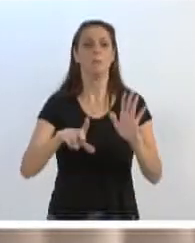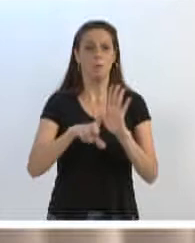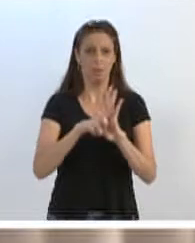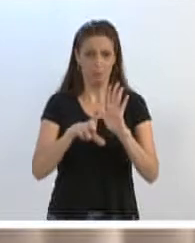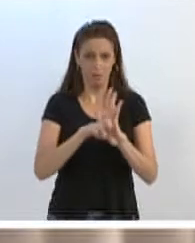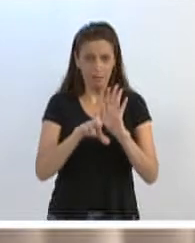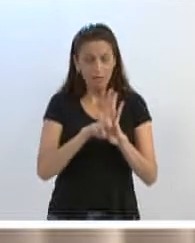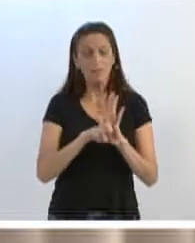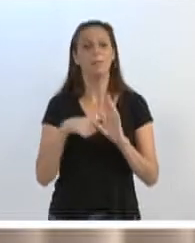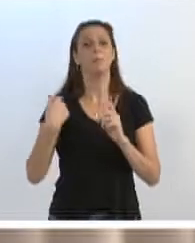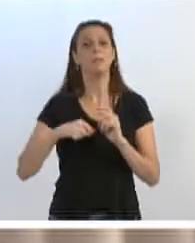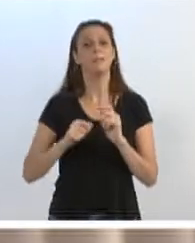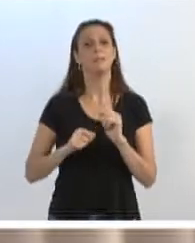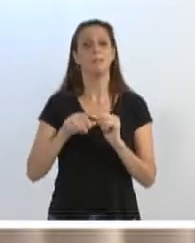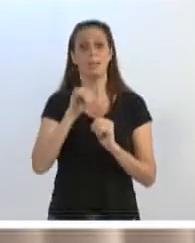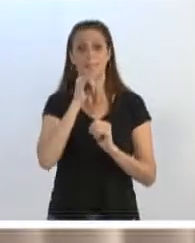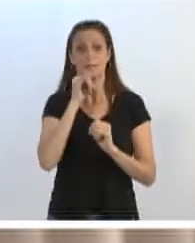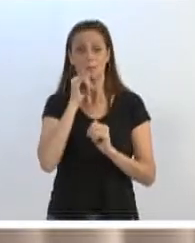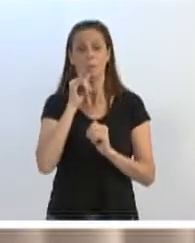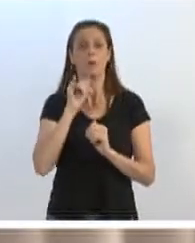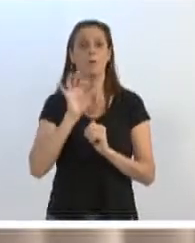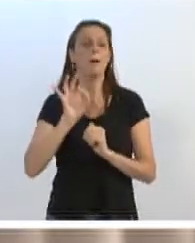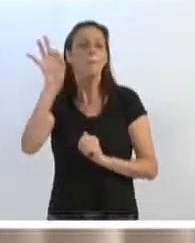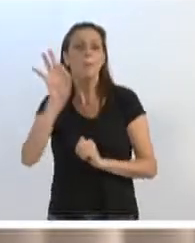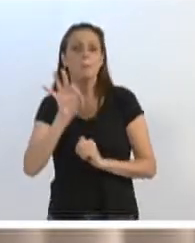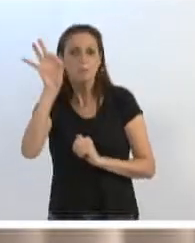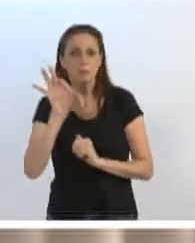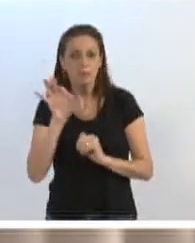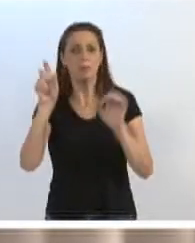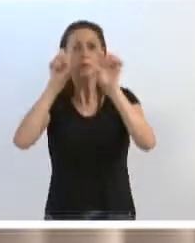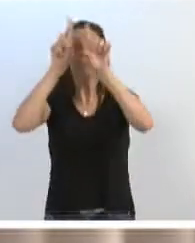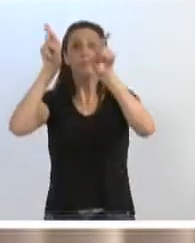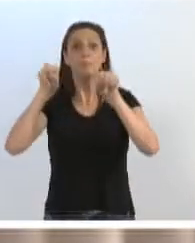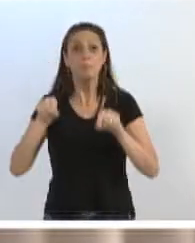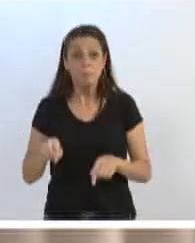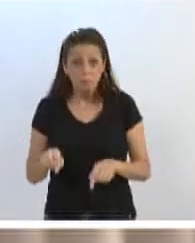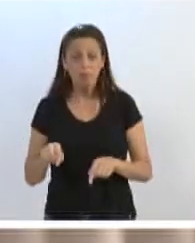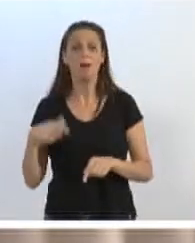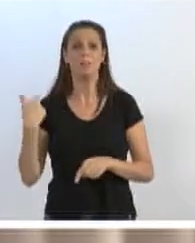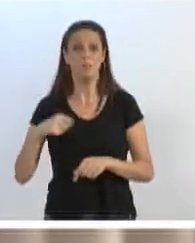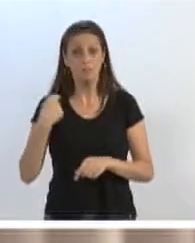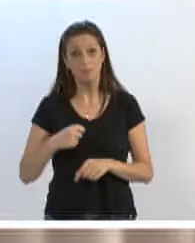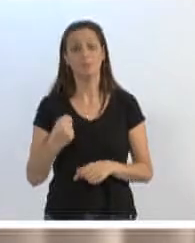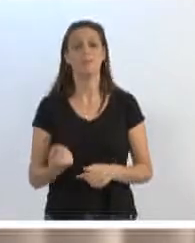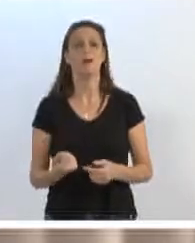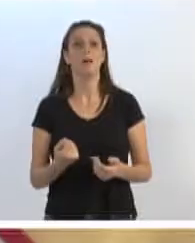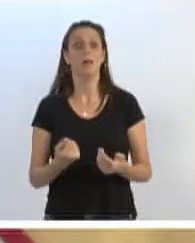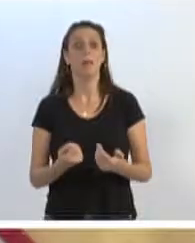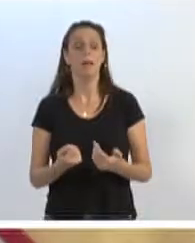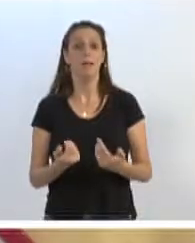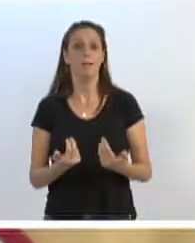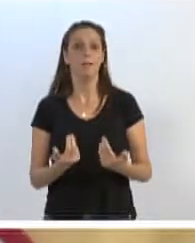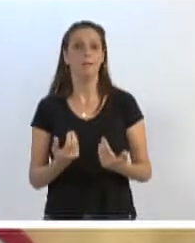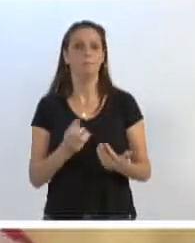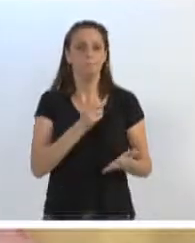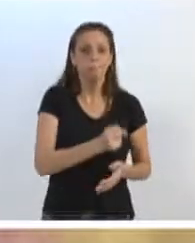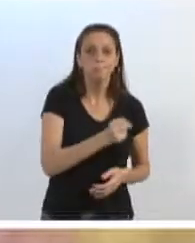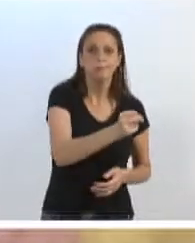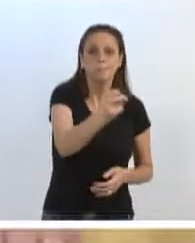têm que fazer parte do governo eo governo municipal de blumenau cumprir rigorosamente essa lei municipal obrigado obrigado